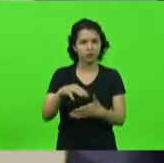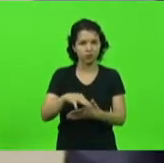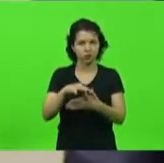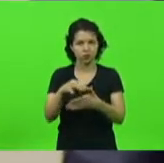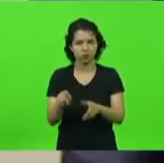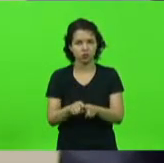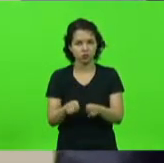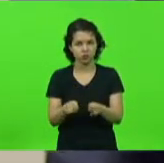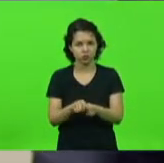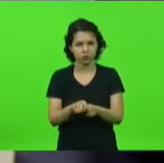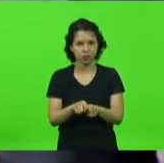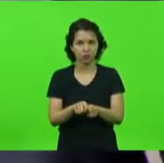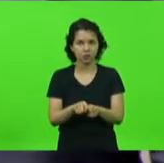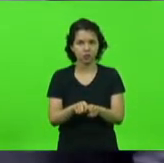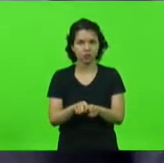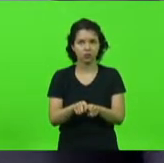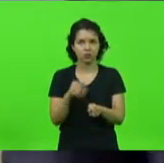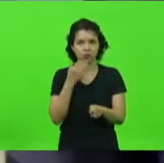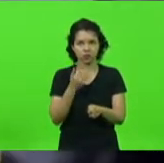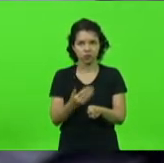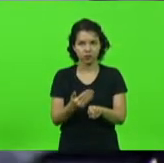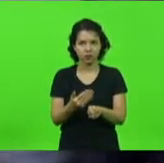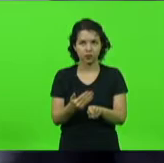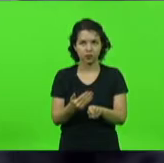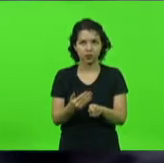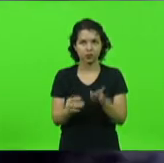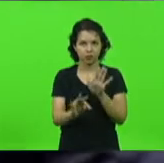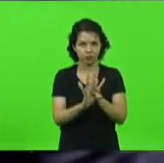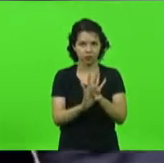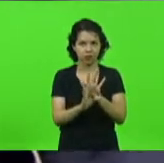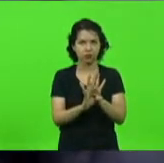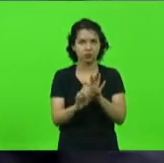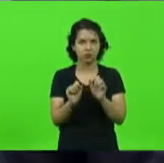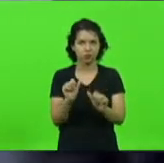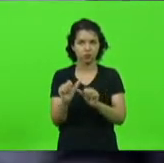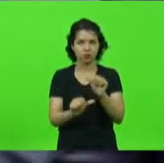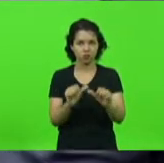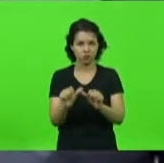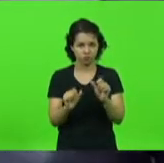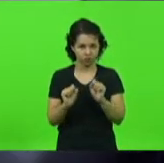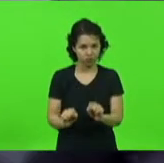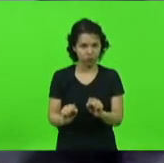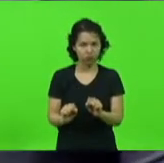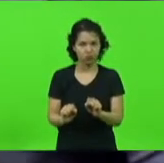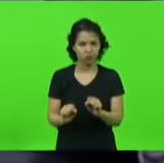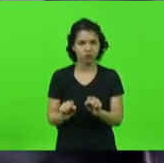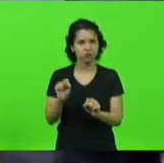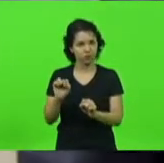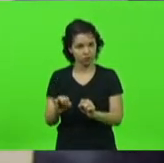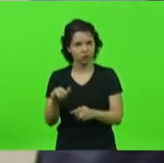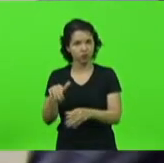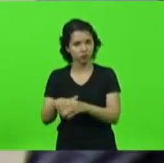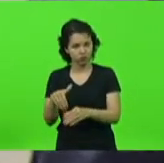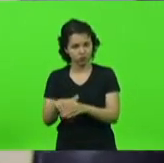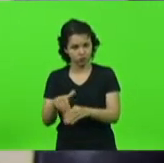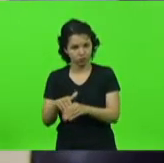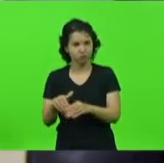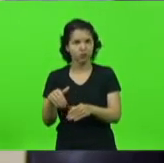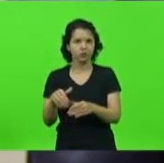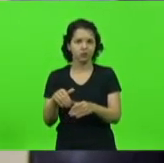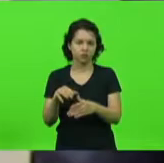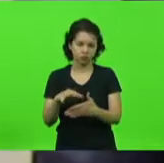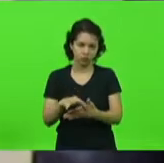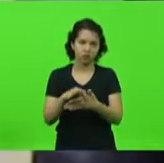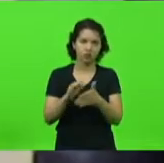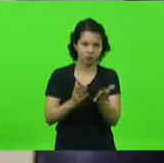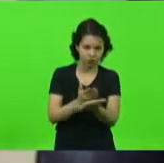aí o texto pode ser alterado. Se acaso for votado o destaque for aprovado. Se acaso